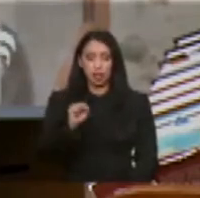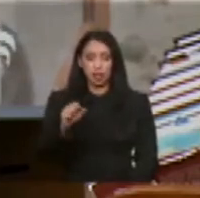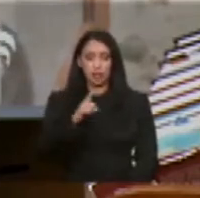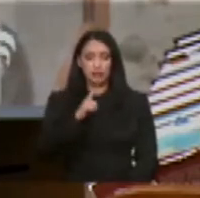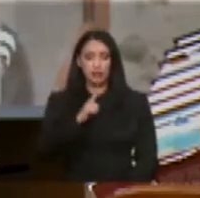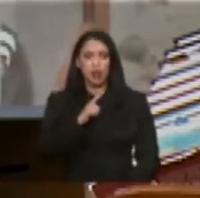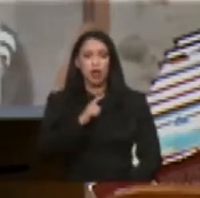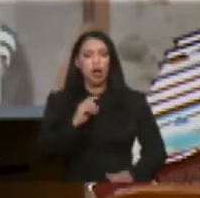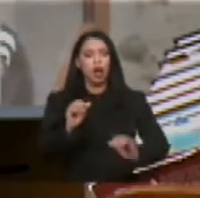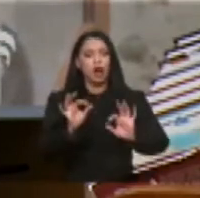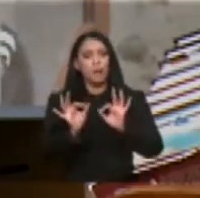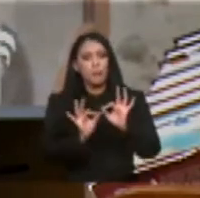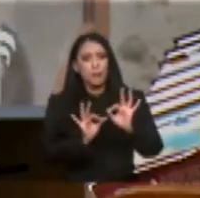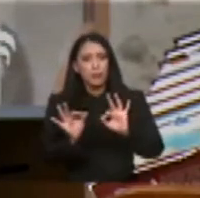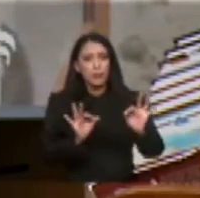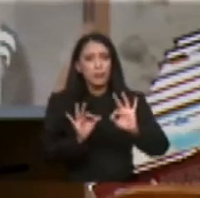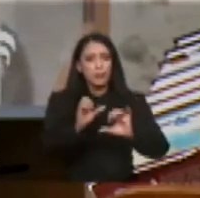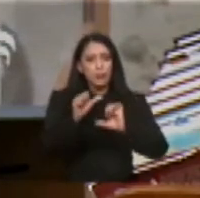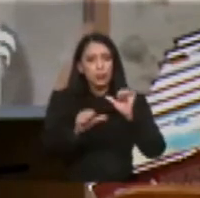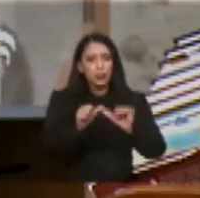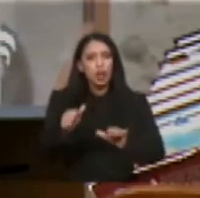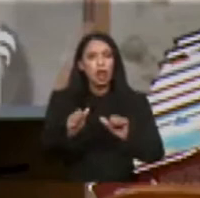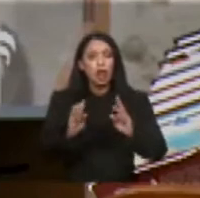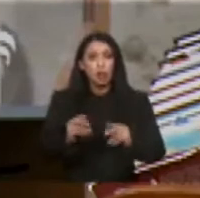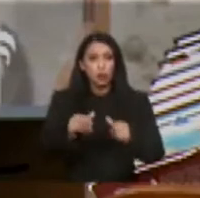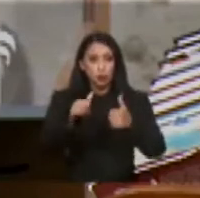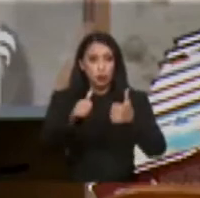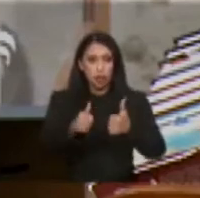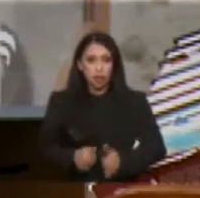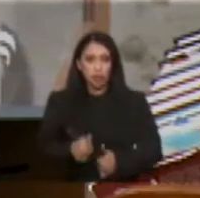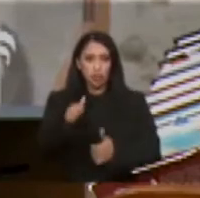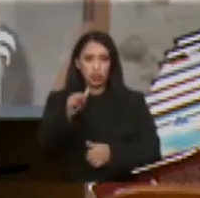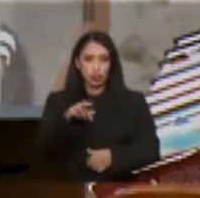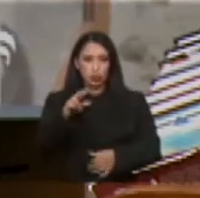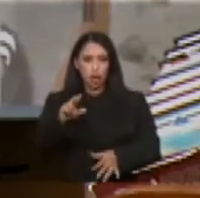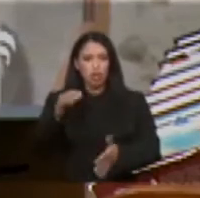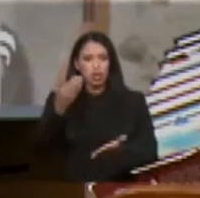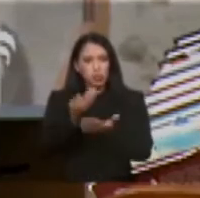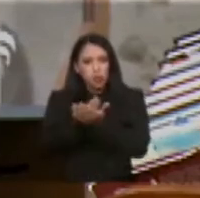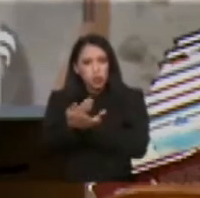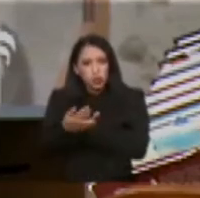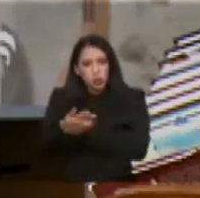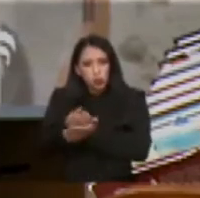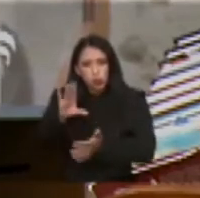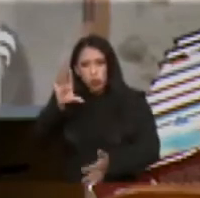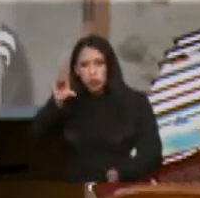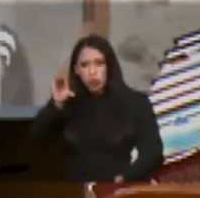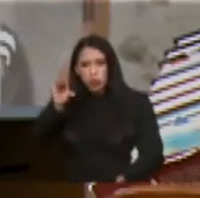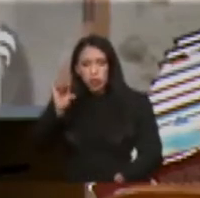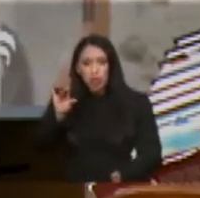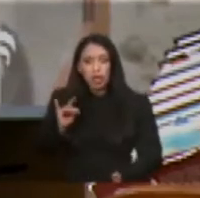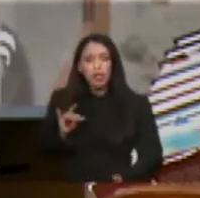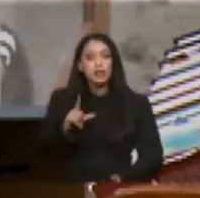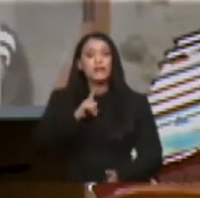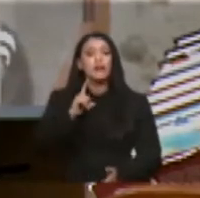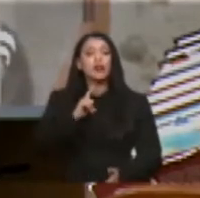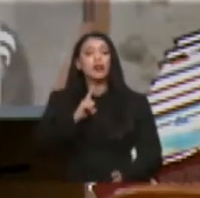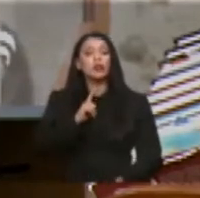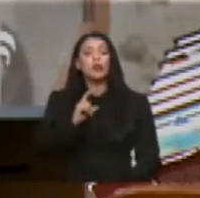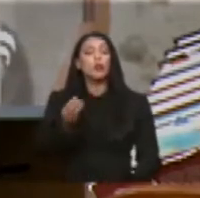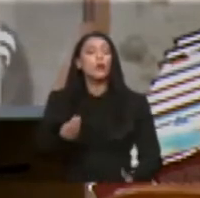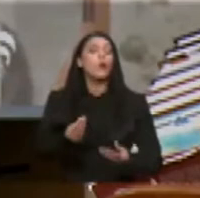qualidade do ar, sugerindo, a partir de estudos científicos, valores de concentração